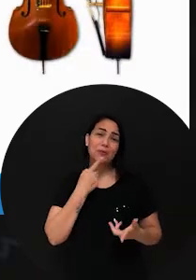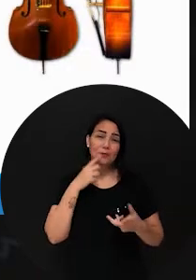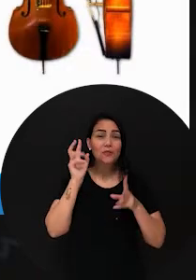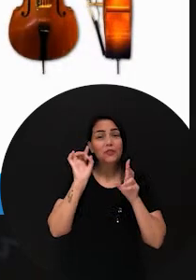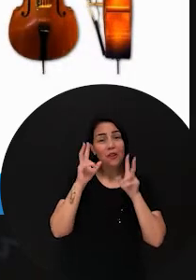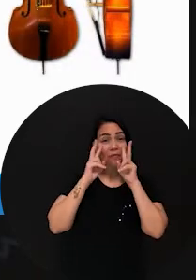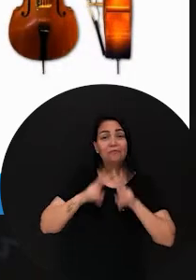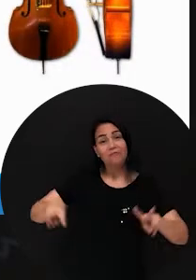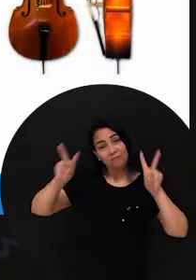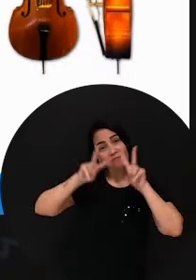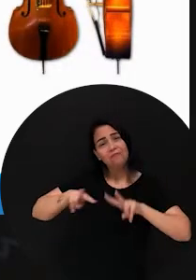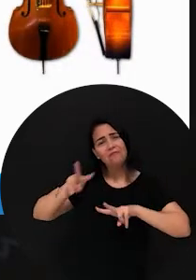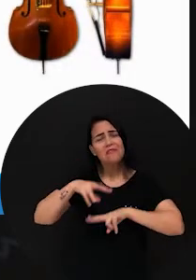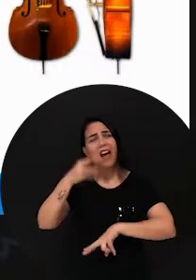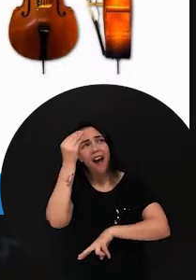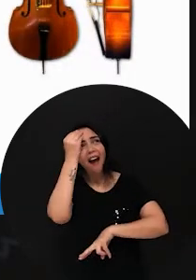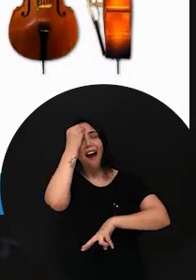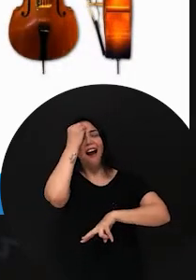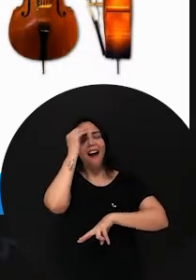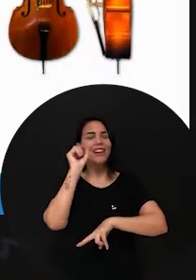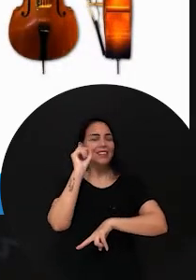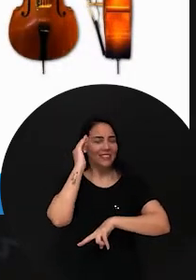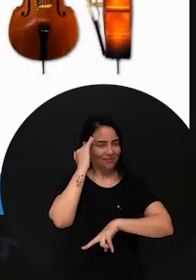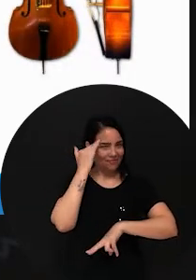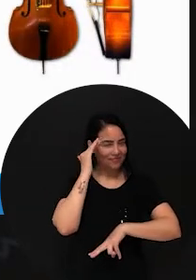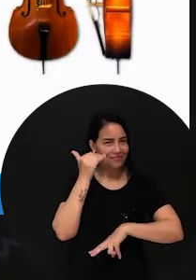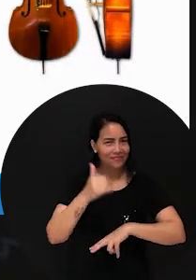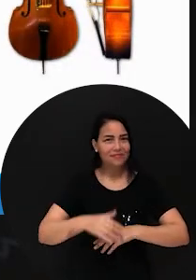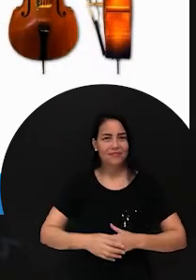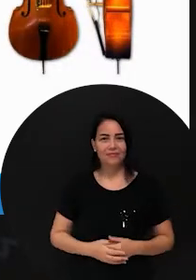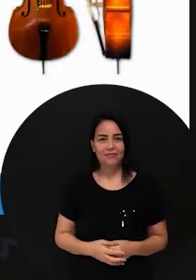Bem isso aí, ó. Vamos ver quem é que sabe qual que é o qual agora.